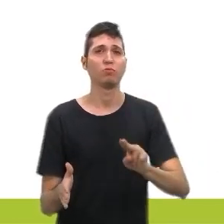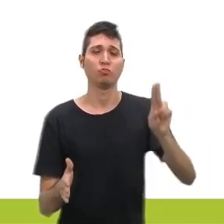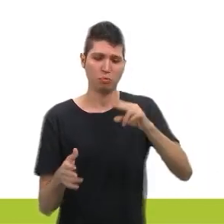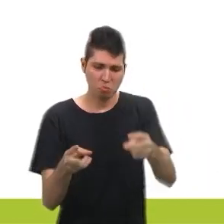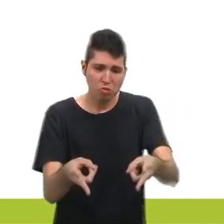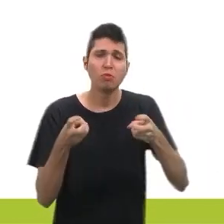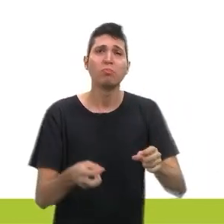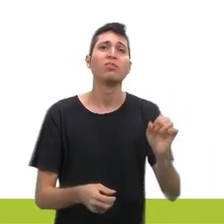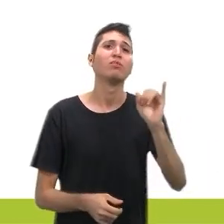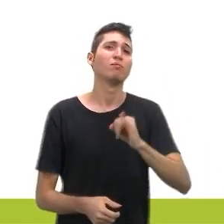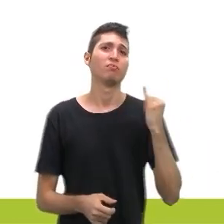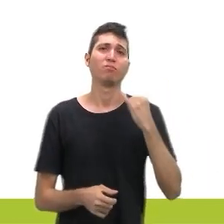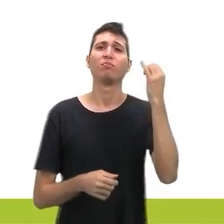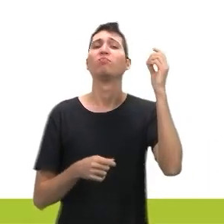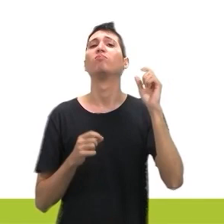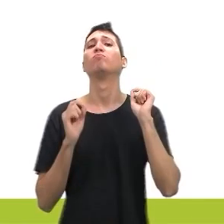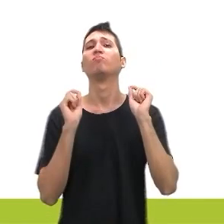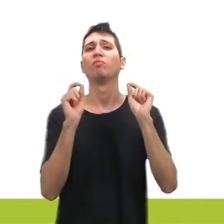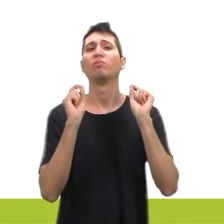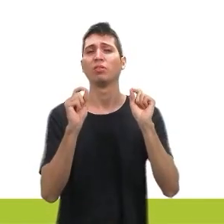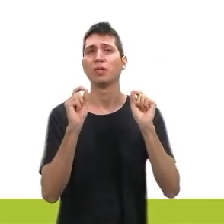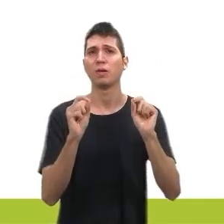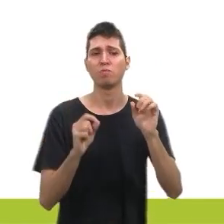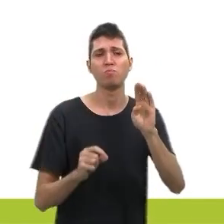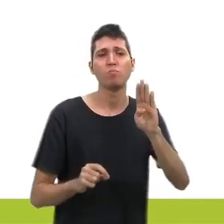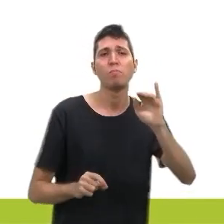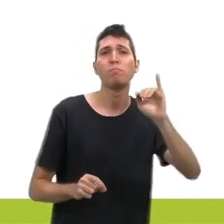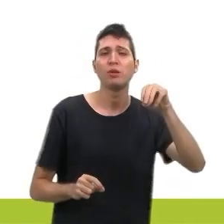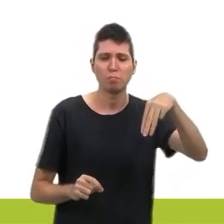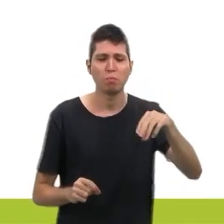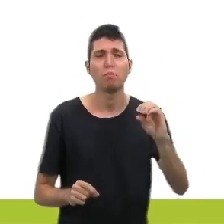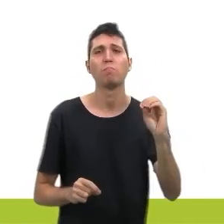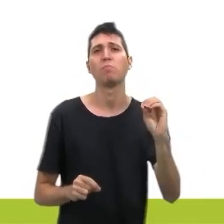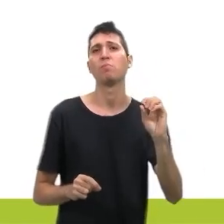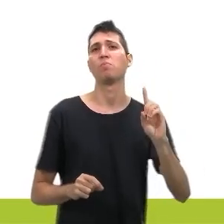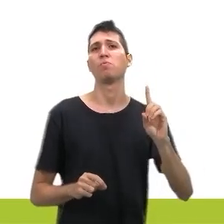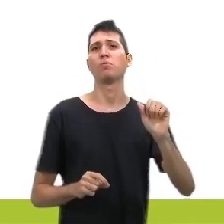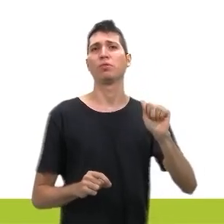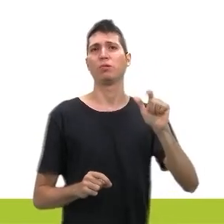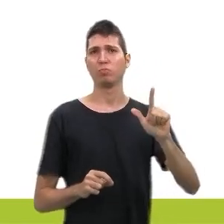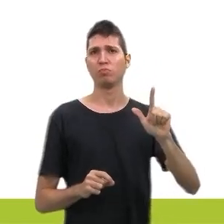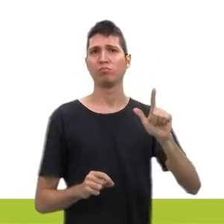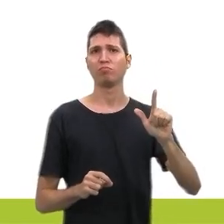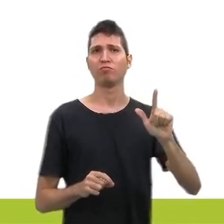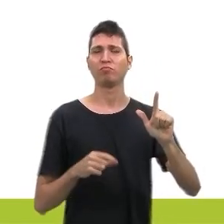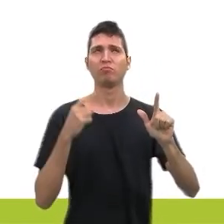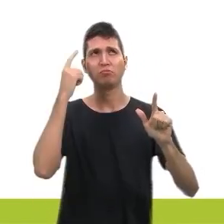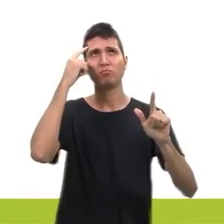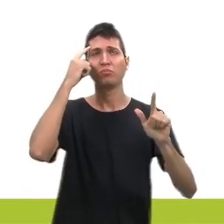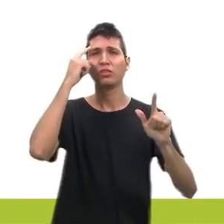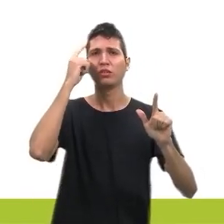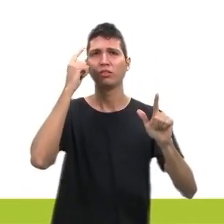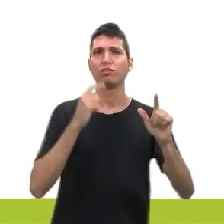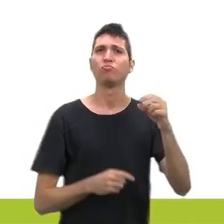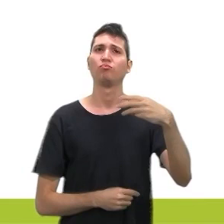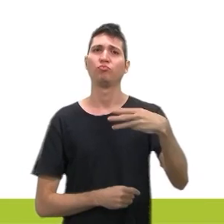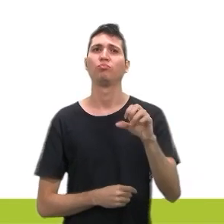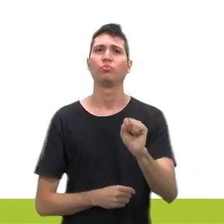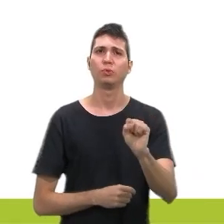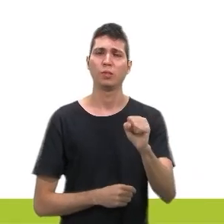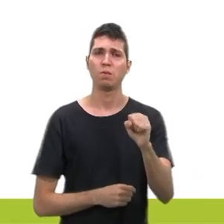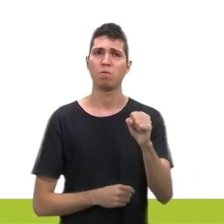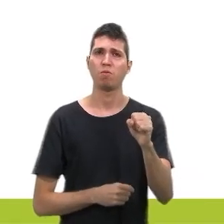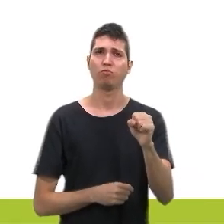isso, ó, quando ele utiliza a palavra bimodal, vamos imaginar aqui que o número 38, ele aparecesse mais uma vez,